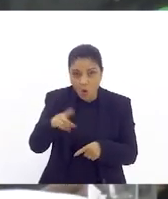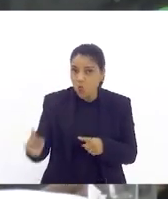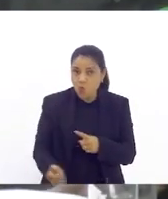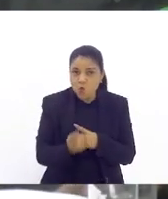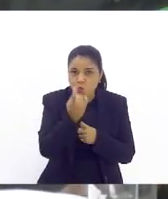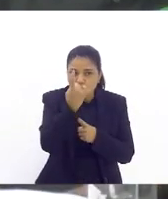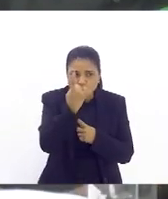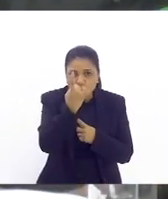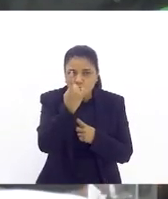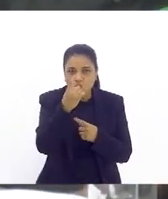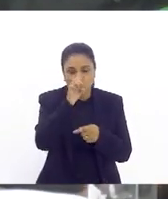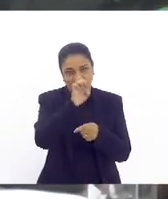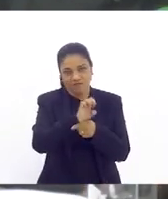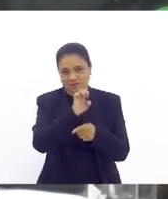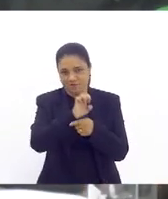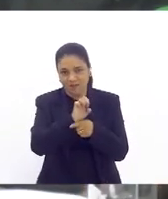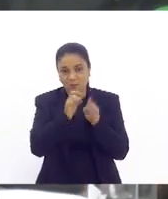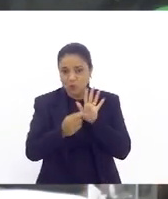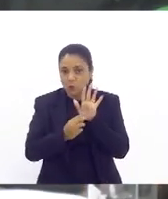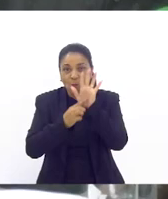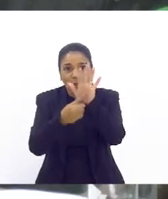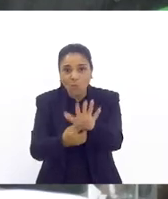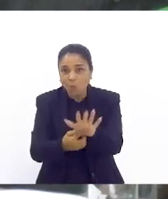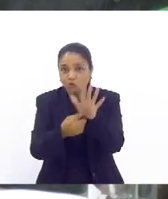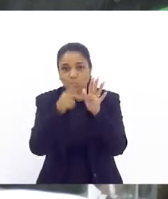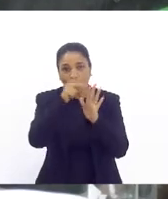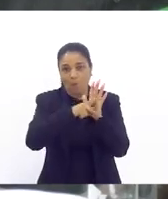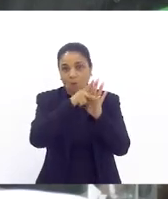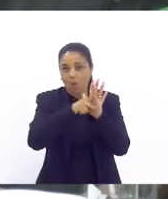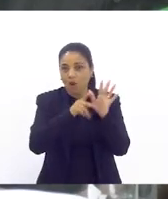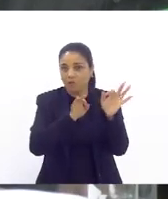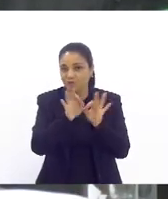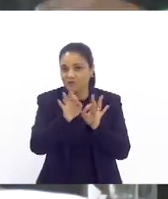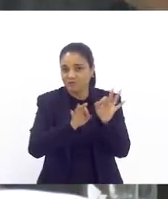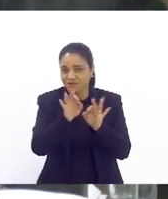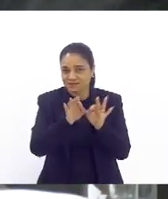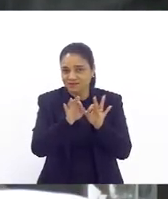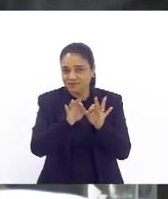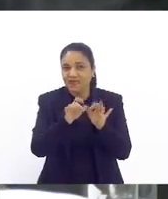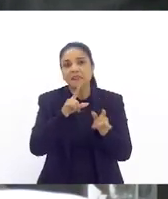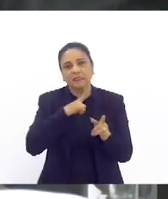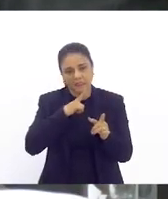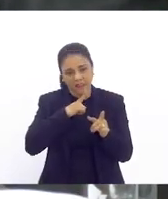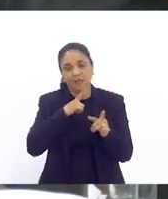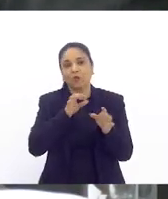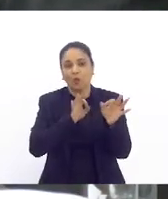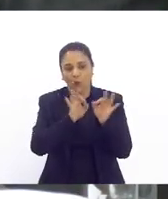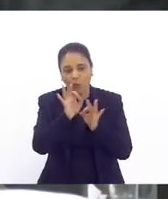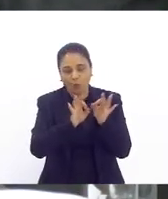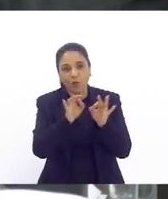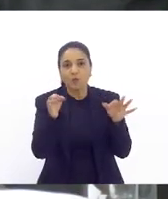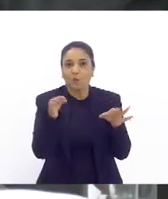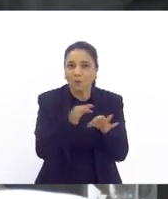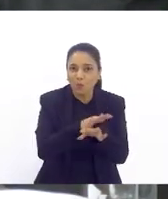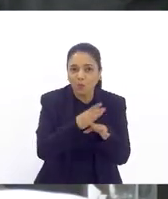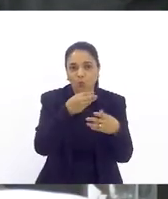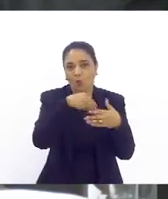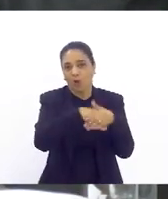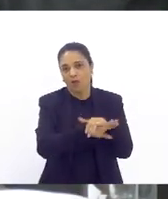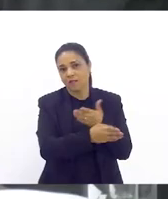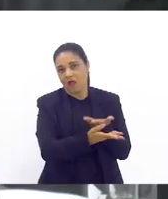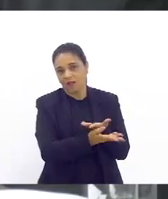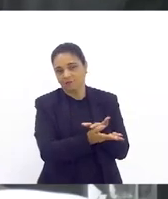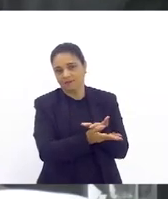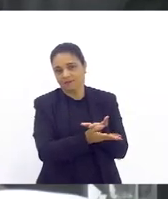federação que não apresentou o seu plano tendo esse plano ficado pronto de uma forma